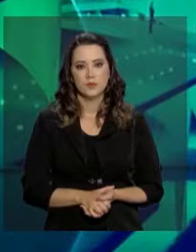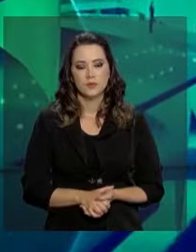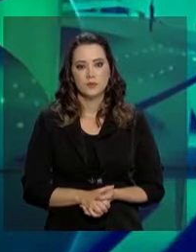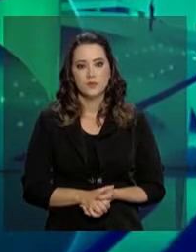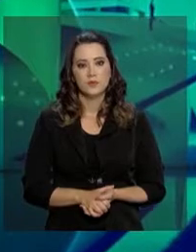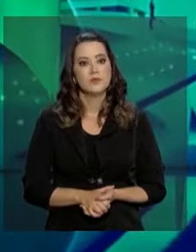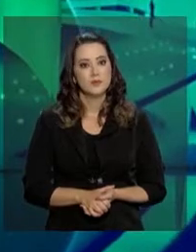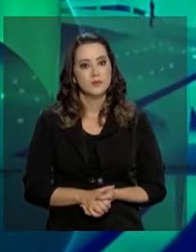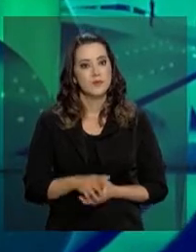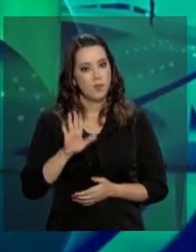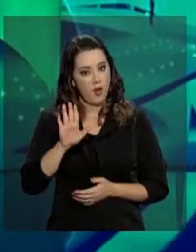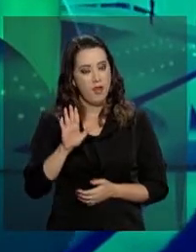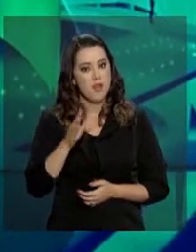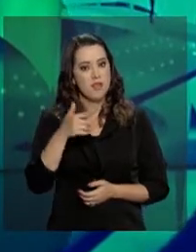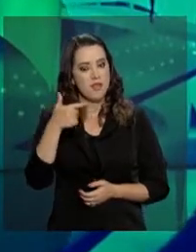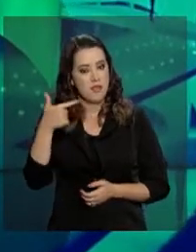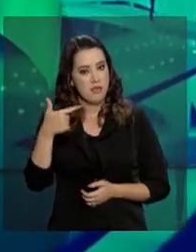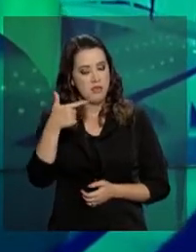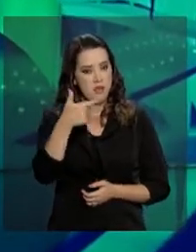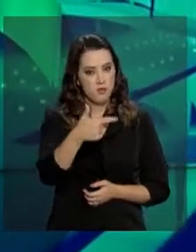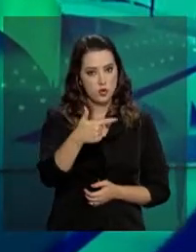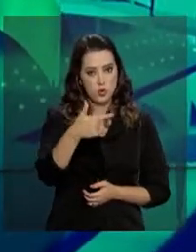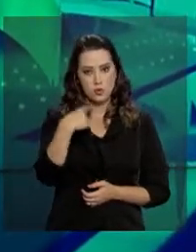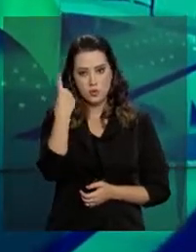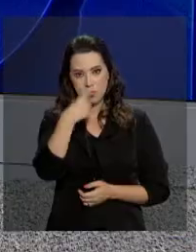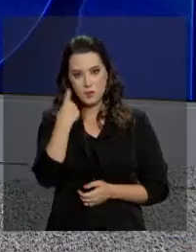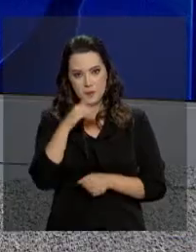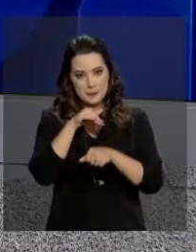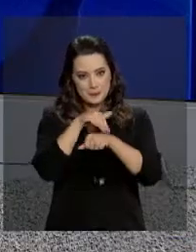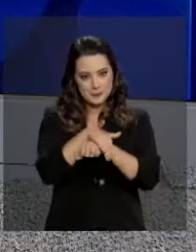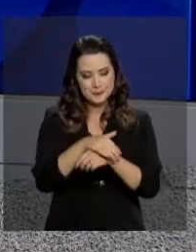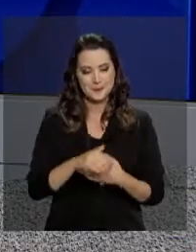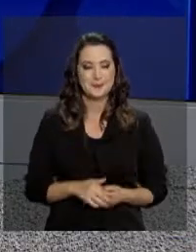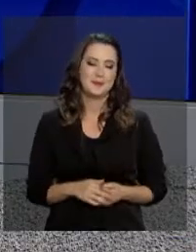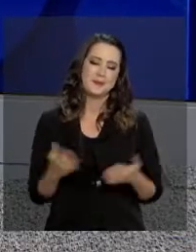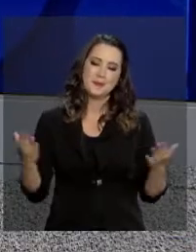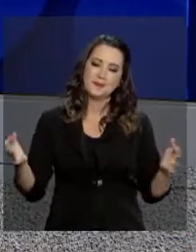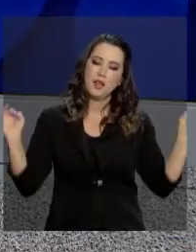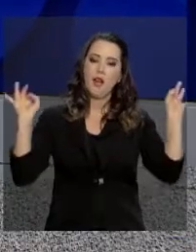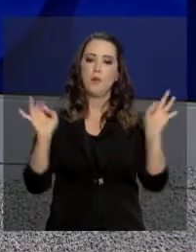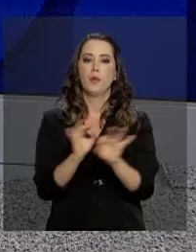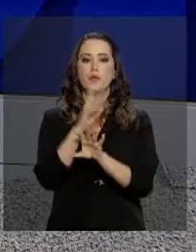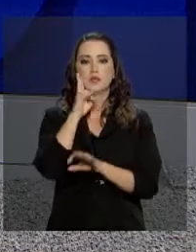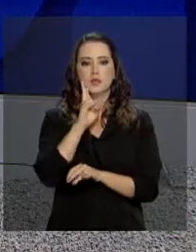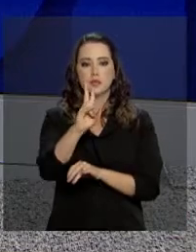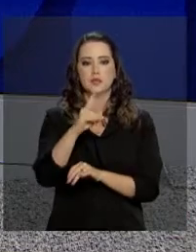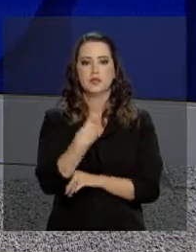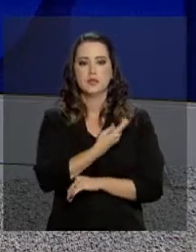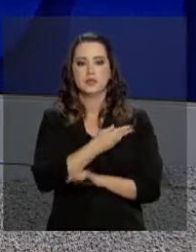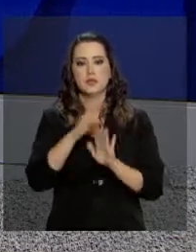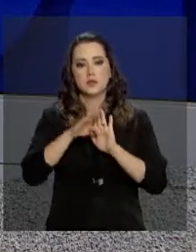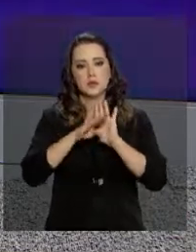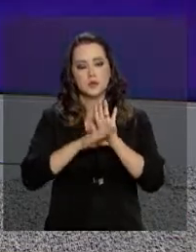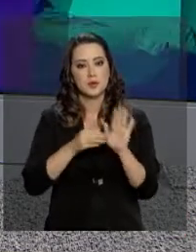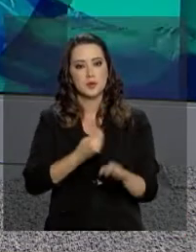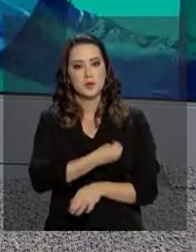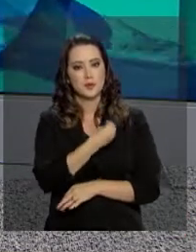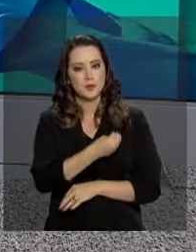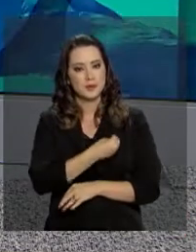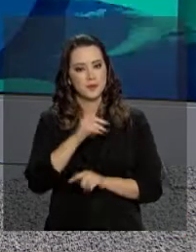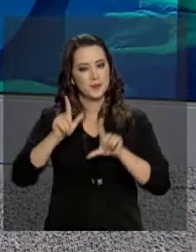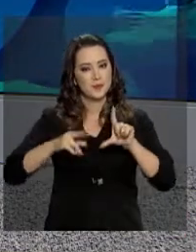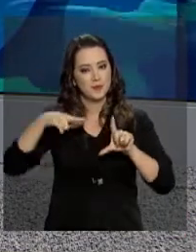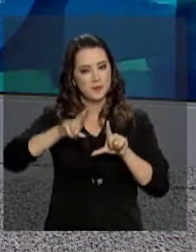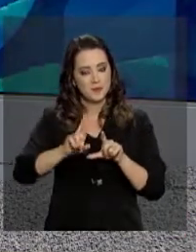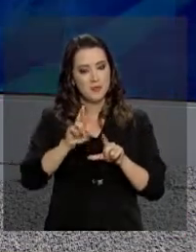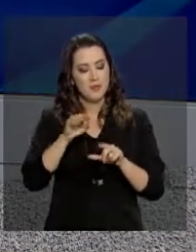O documentário é daqui a pouco, hein, às 10 da noite, não perca. E nós ficamos por aqui. Você acompanha a nossa programação ao vivo pelo site da